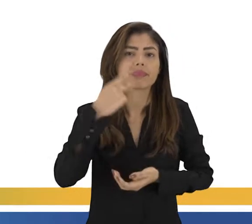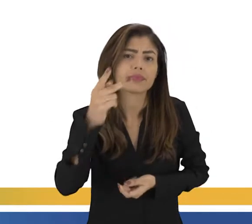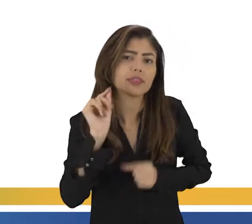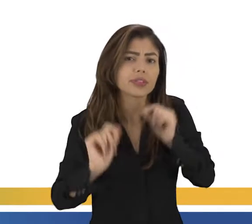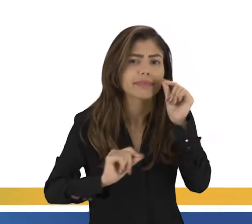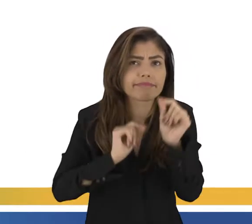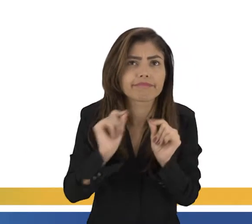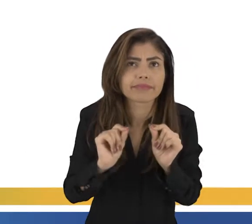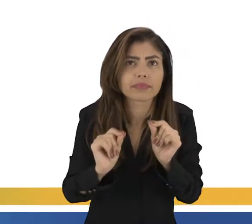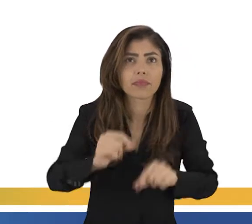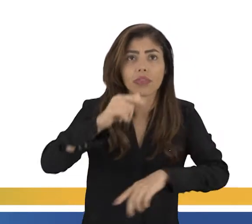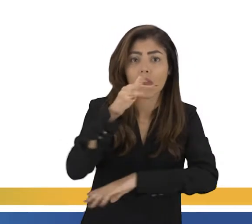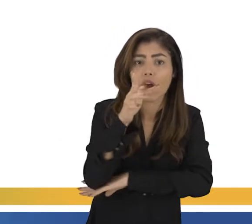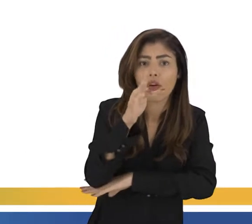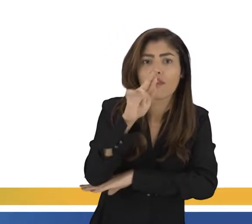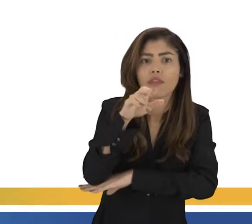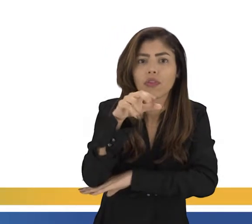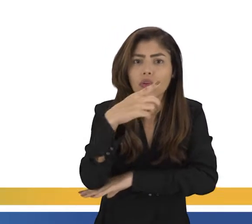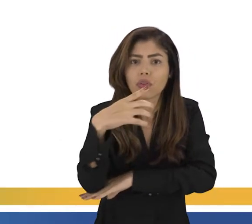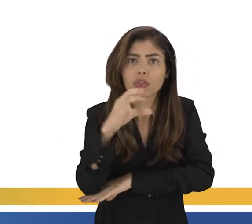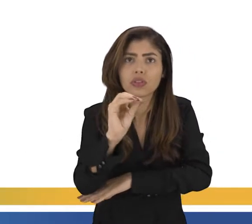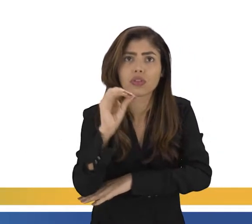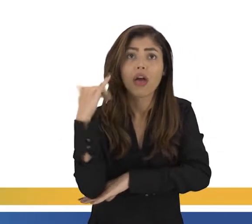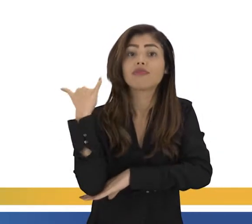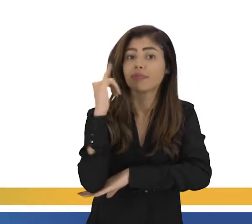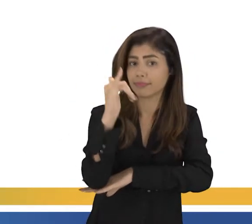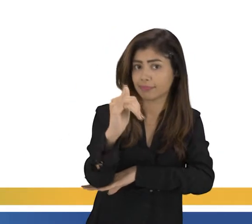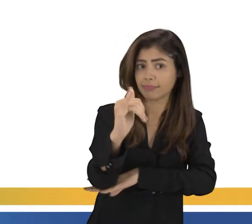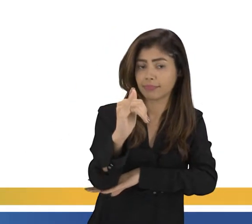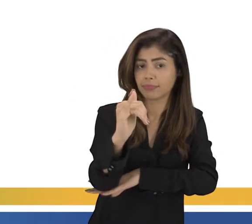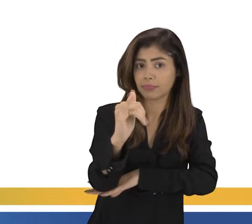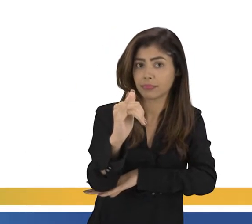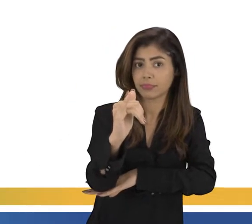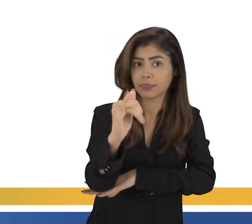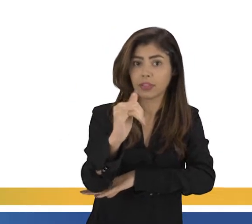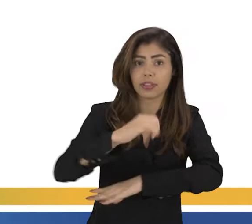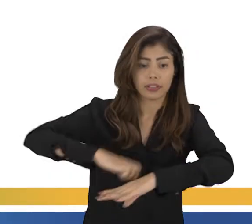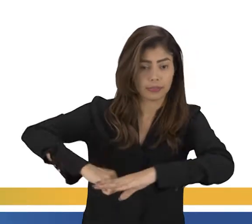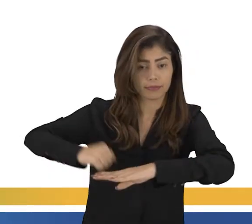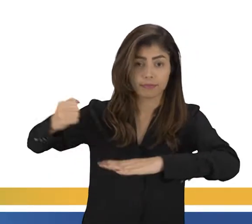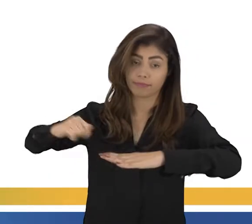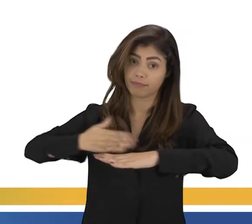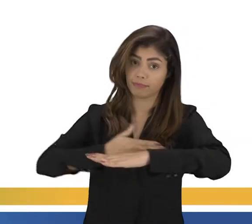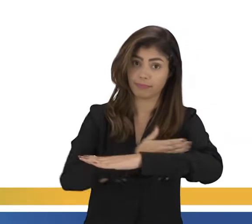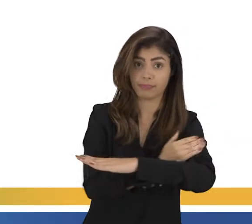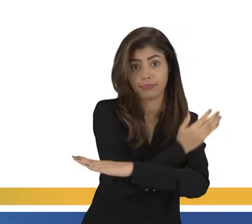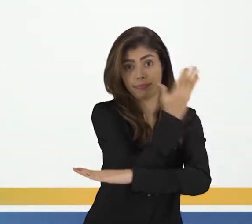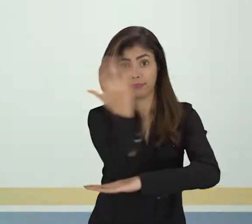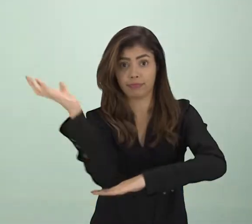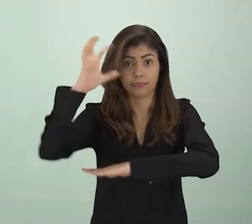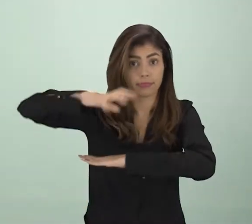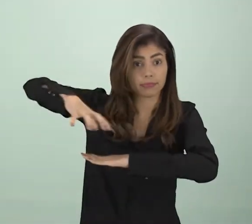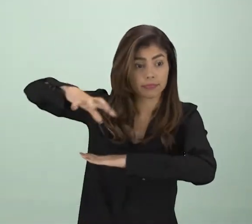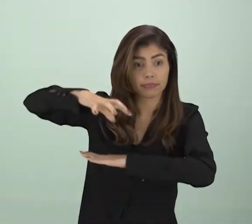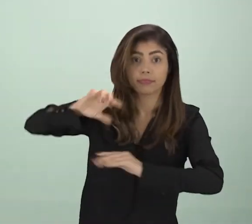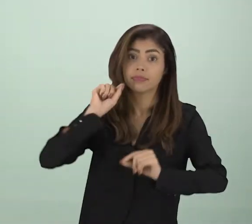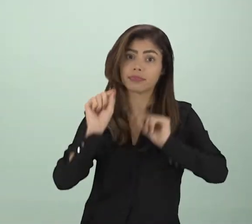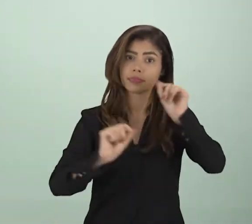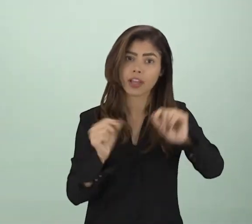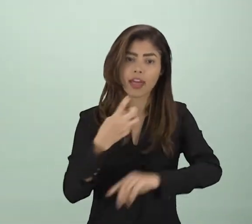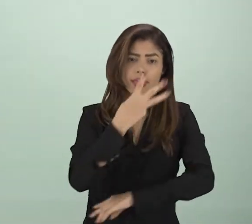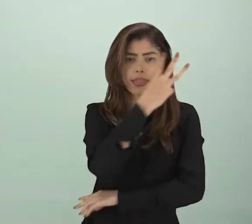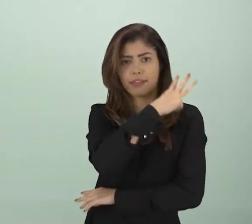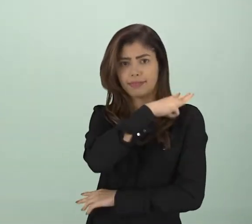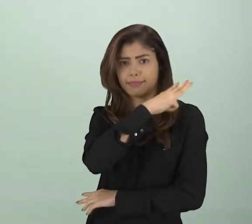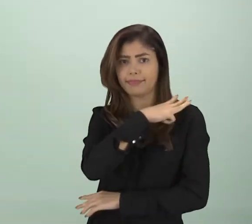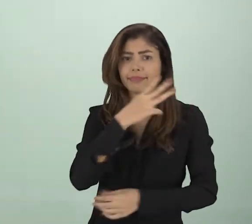falar sobre o fluxo de energia em um ecossistema. Essa aula vai ser apresentada para a terceira série do